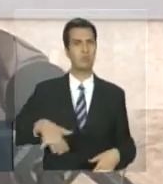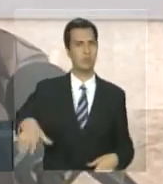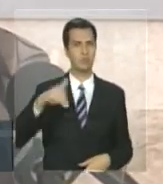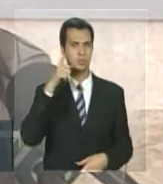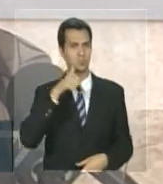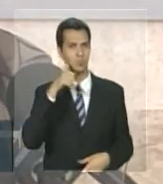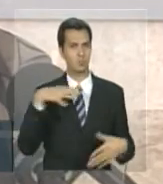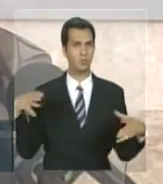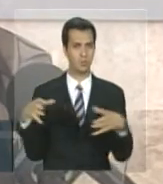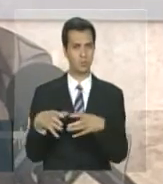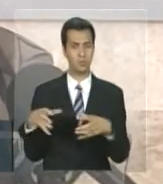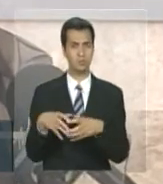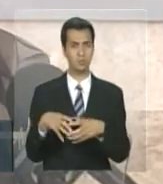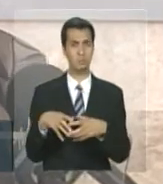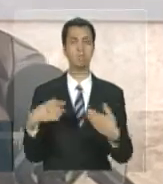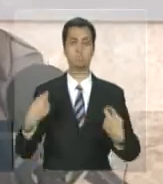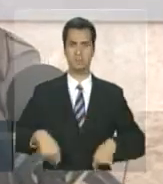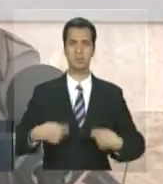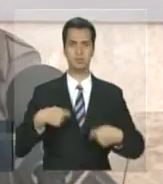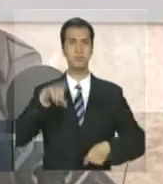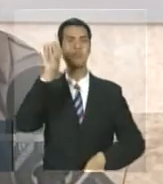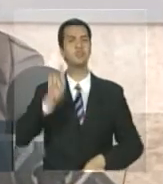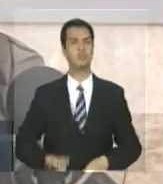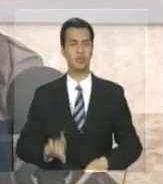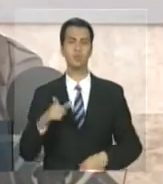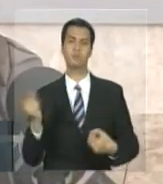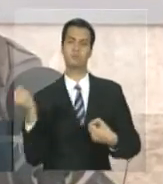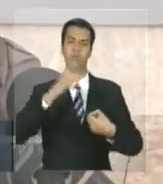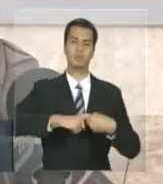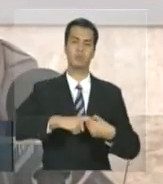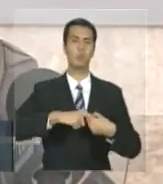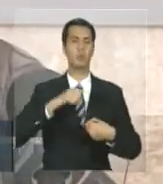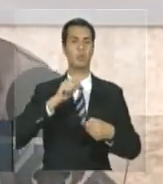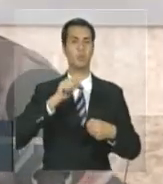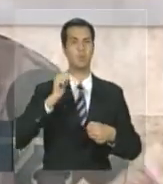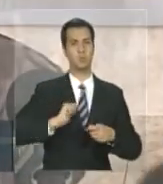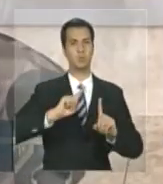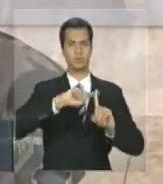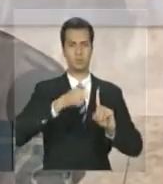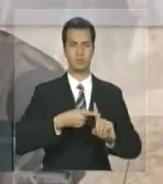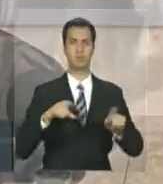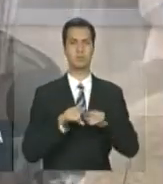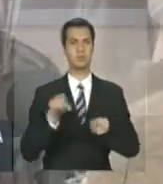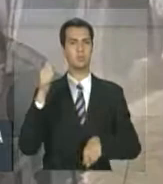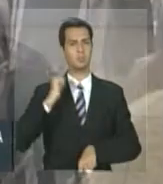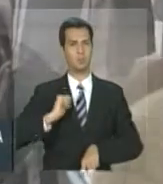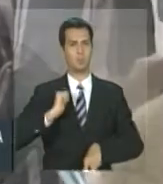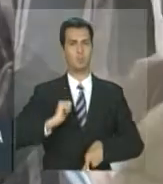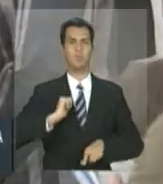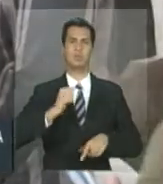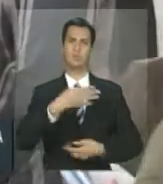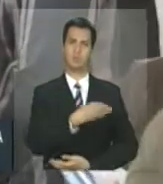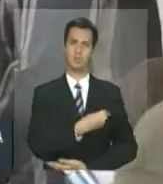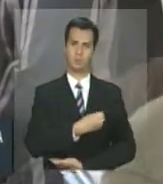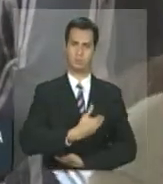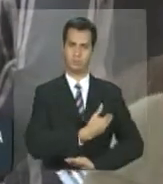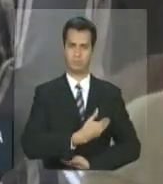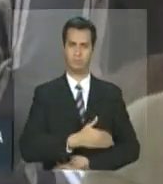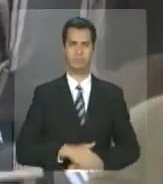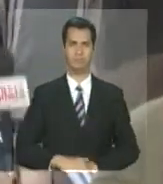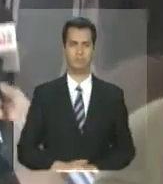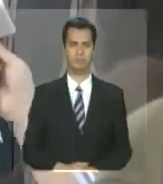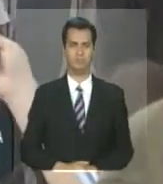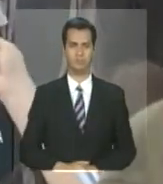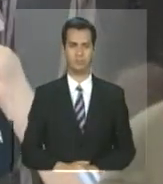a... ser incluídas no Bolsa Gestante e no Bolsa Nutri, certamente. E as tranças do Pronatec, só no Globo Claro